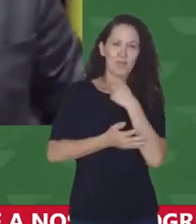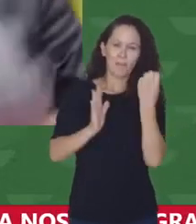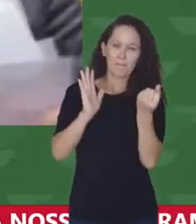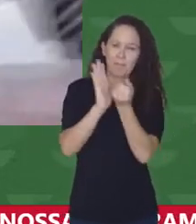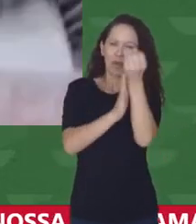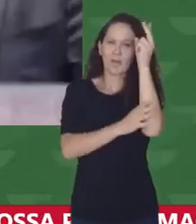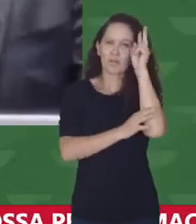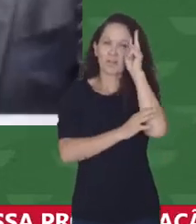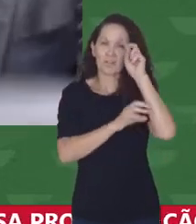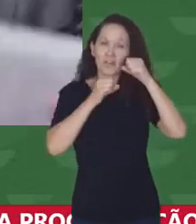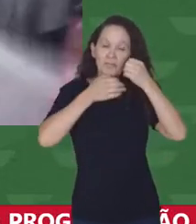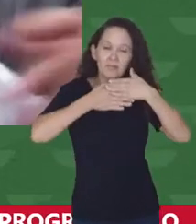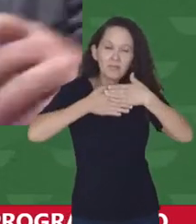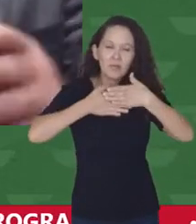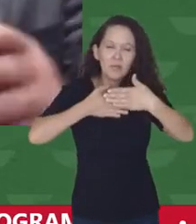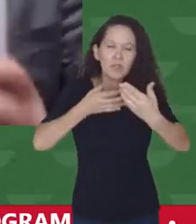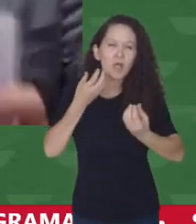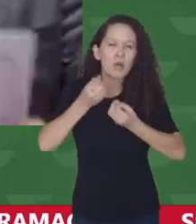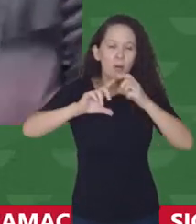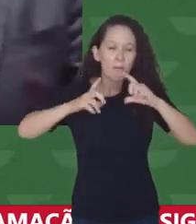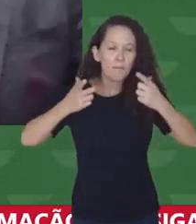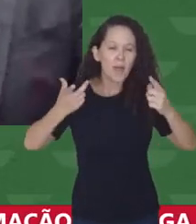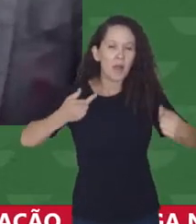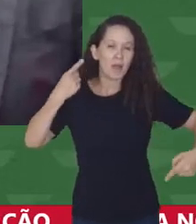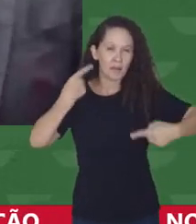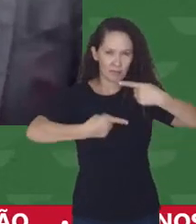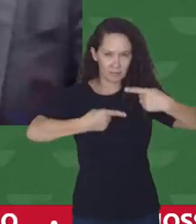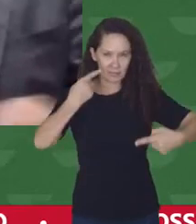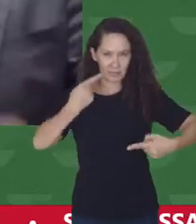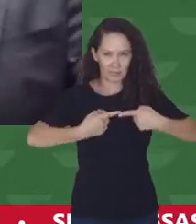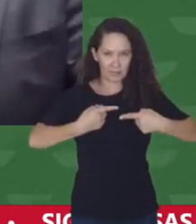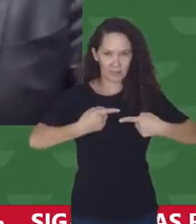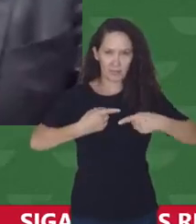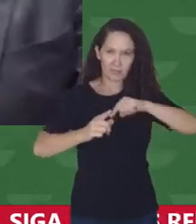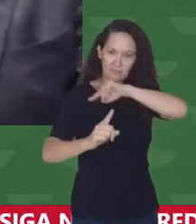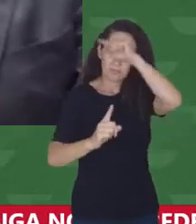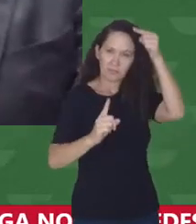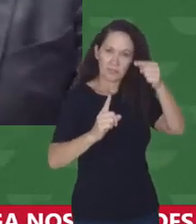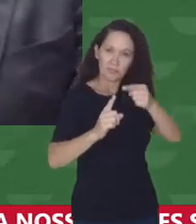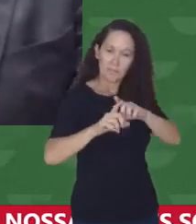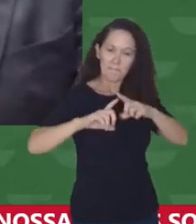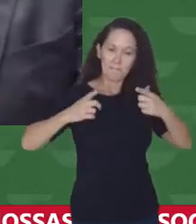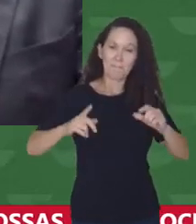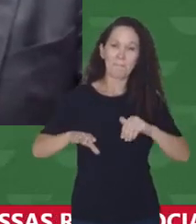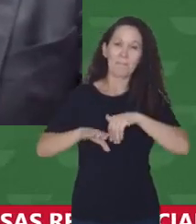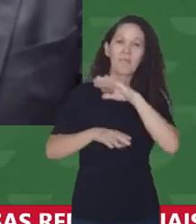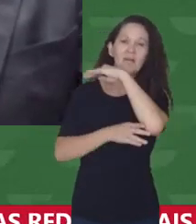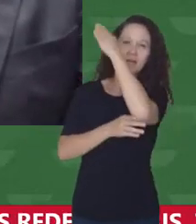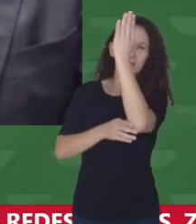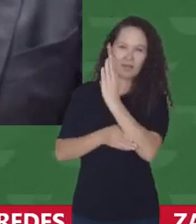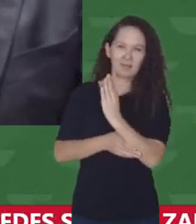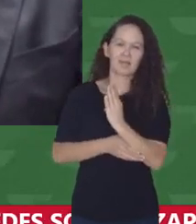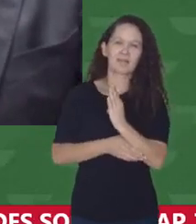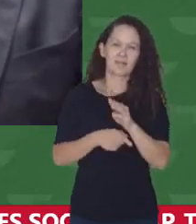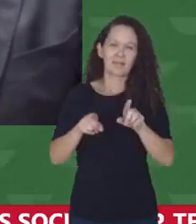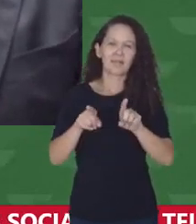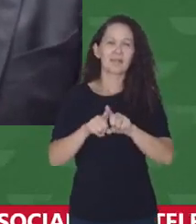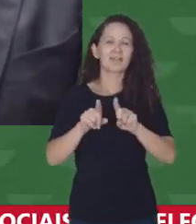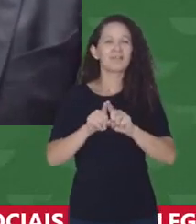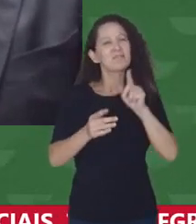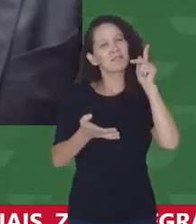e pensar em como ampliar essa política para atingir mais brasileiros e para,